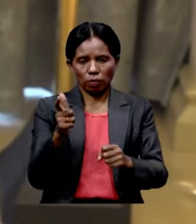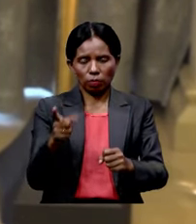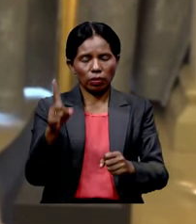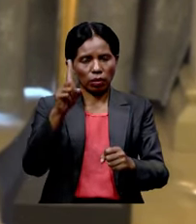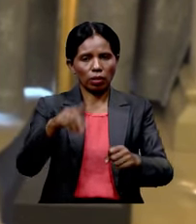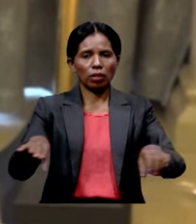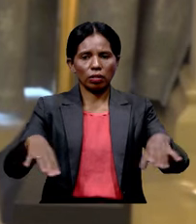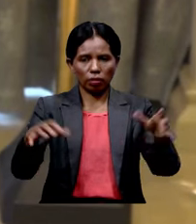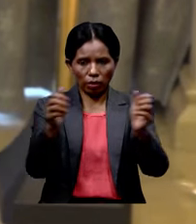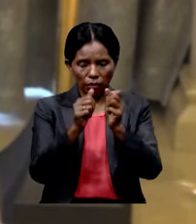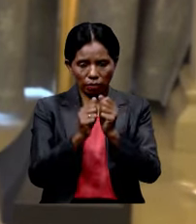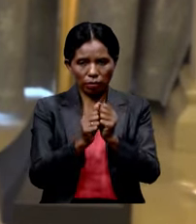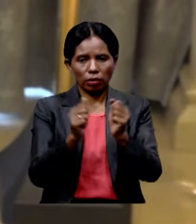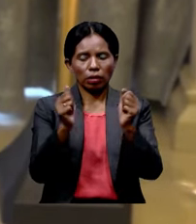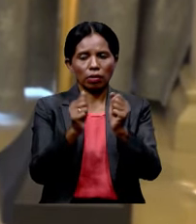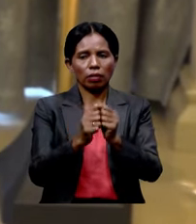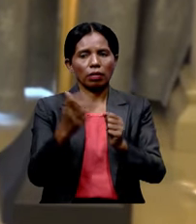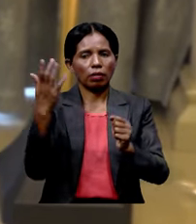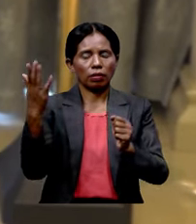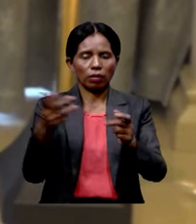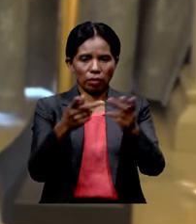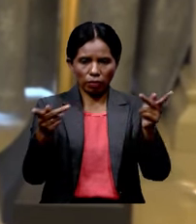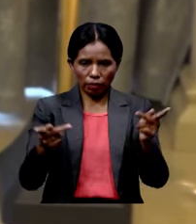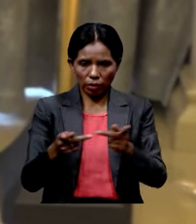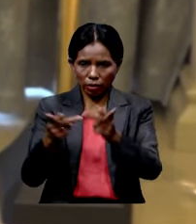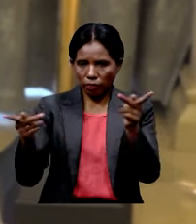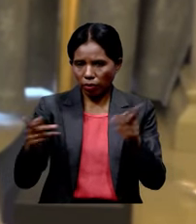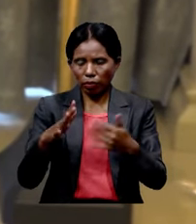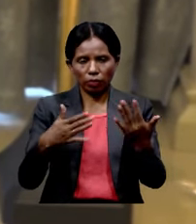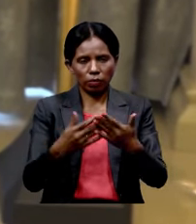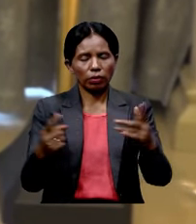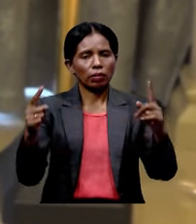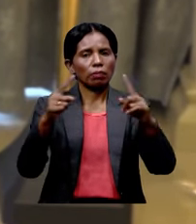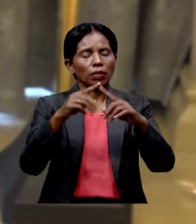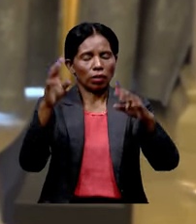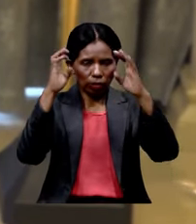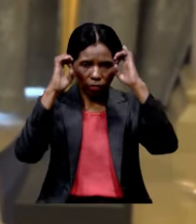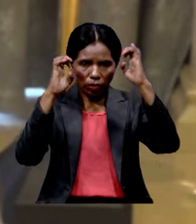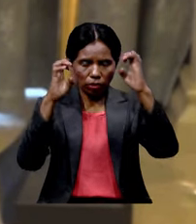cooperação e a área rotuto, liu ba educação, turismo,